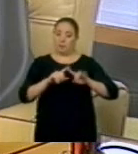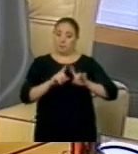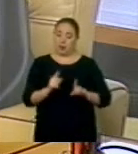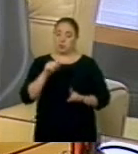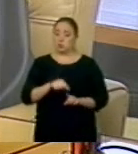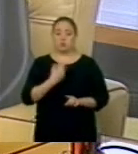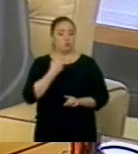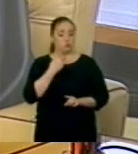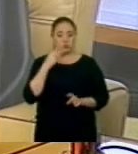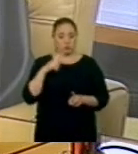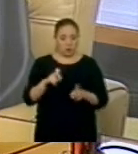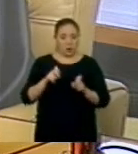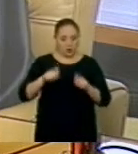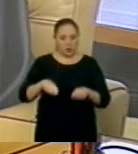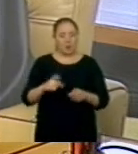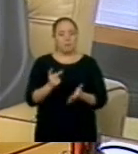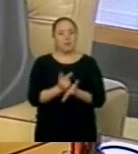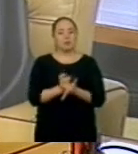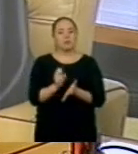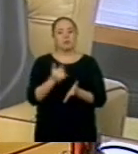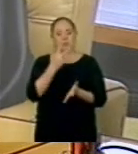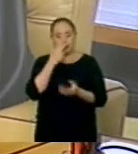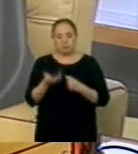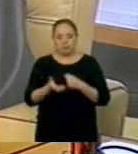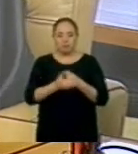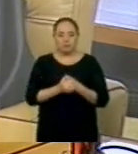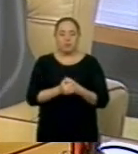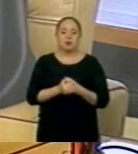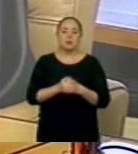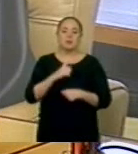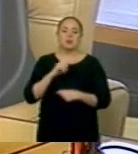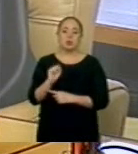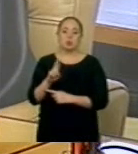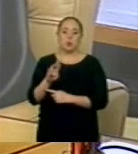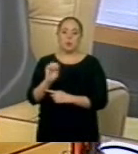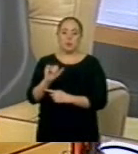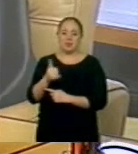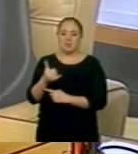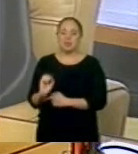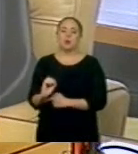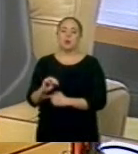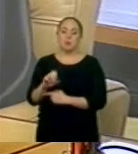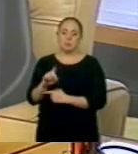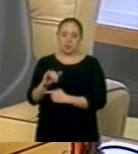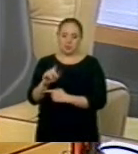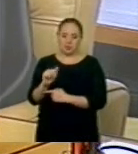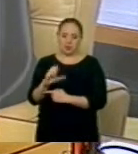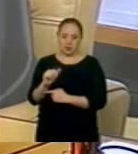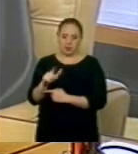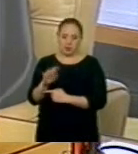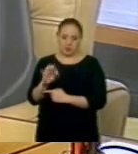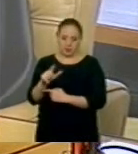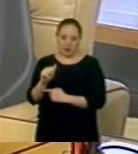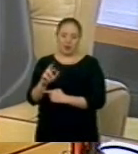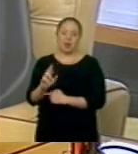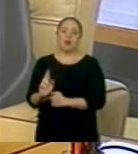extrair competência, mesmo implícita, para subtrair a submissão de parlamentar à medida cautelar penal decretada